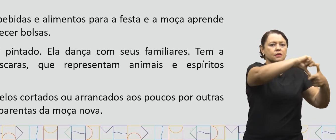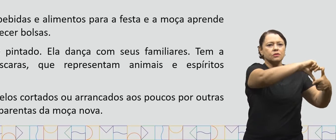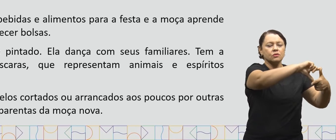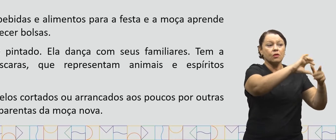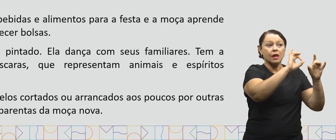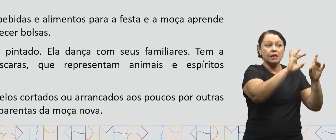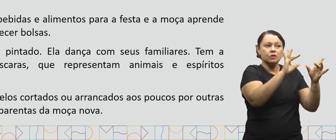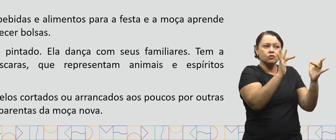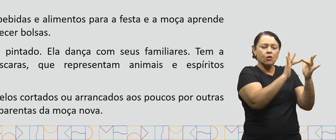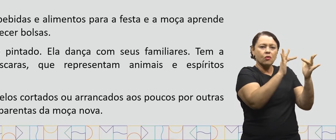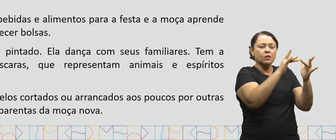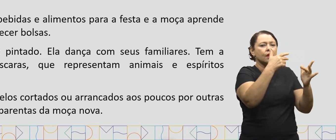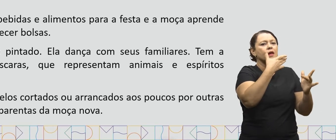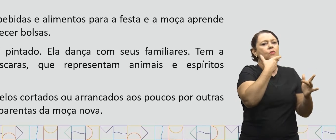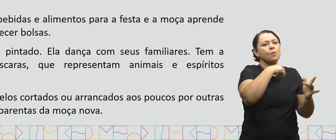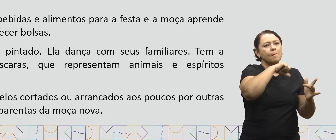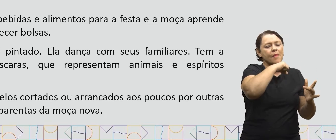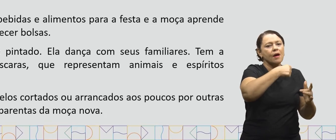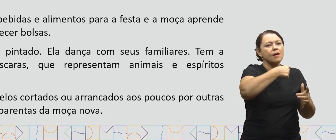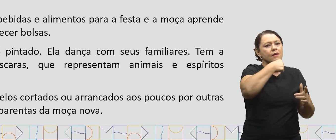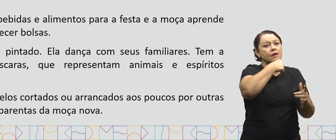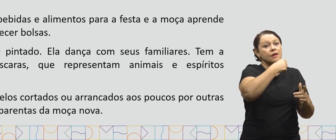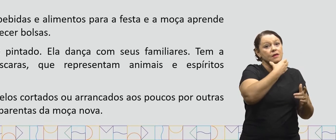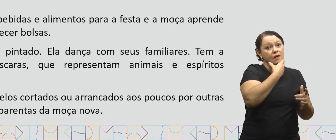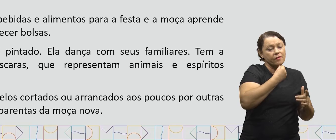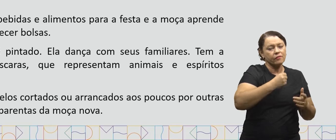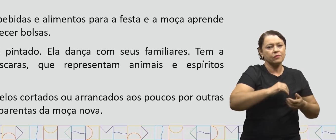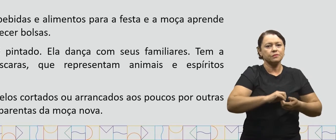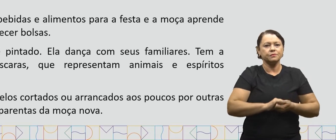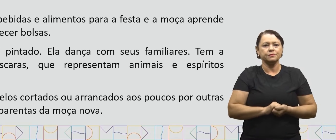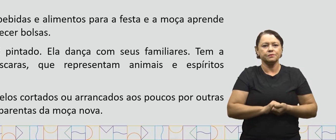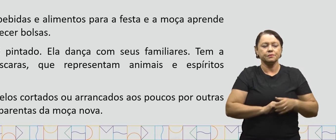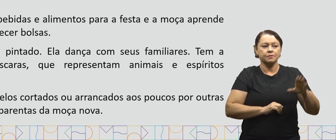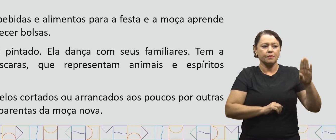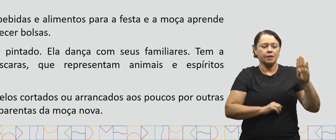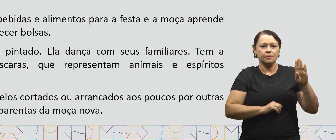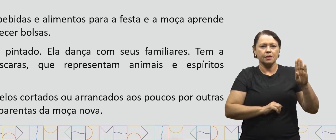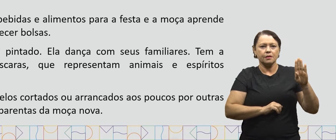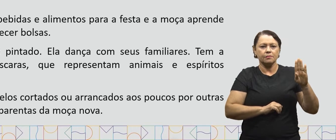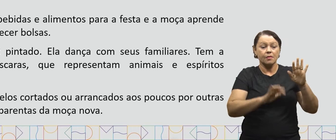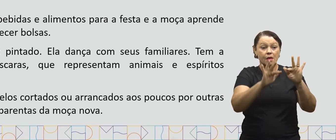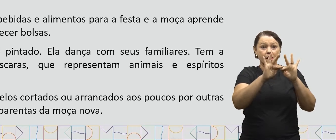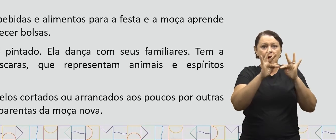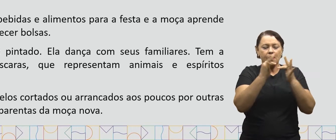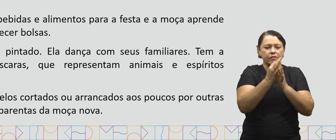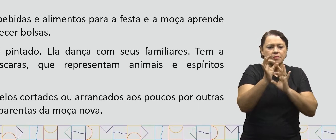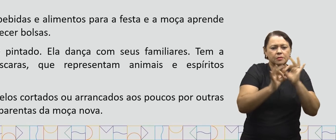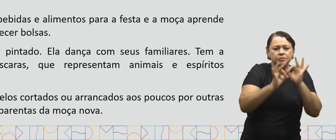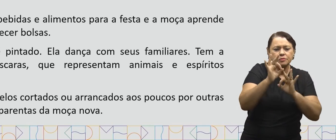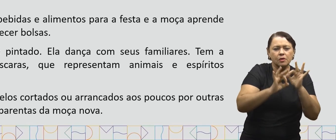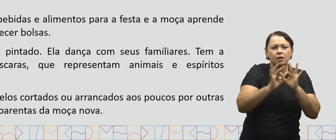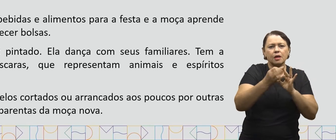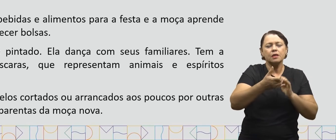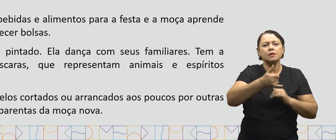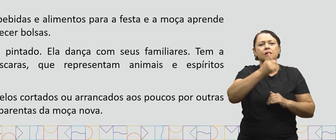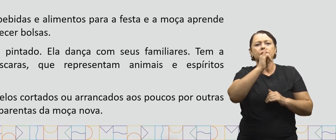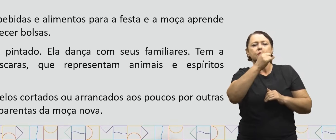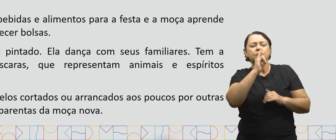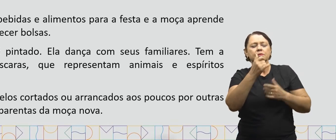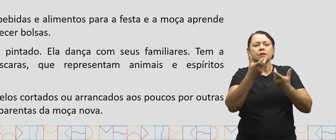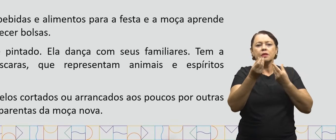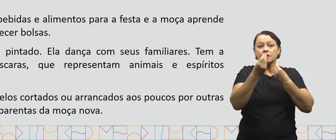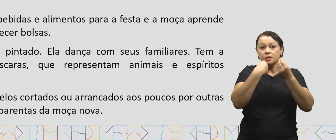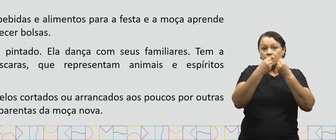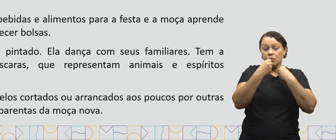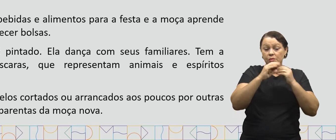seu pai e avô. Alternativa B. A família prepara as bebidas e alimentos para a